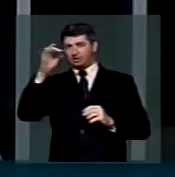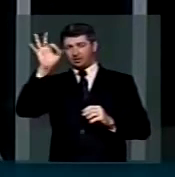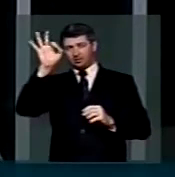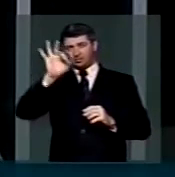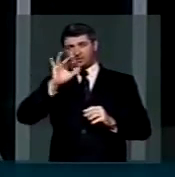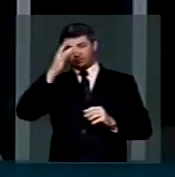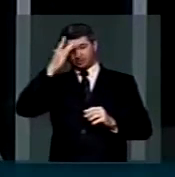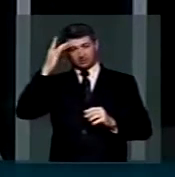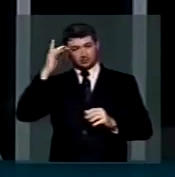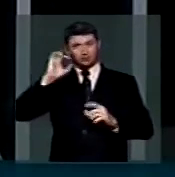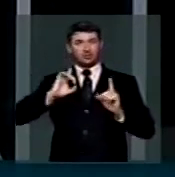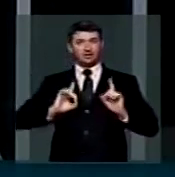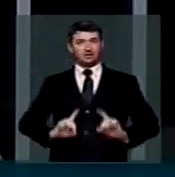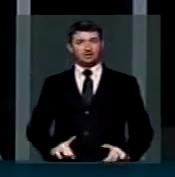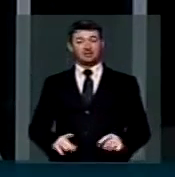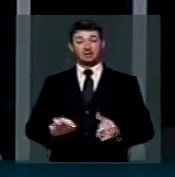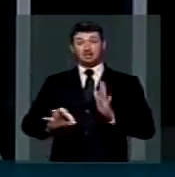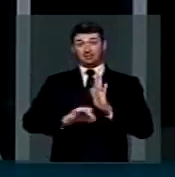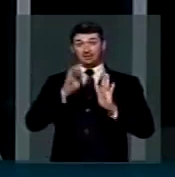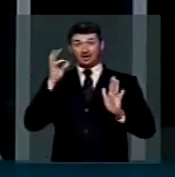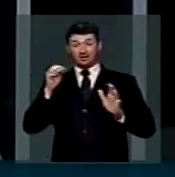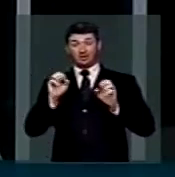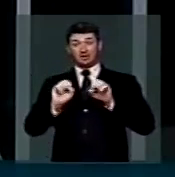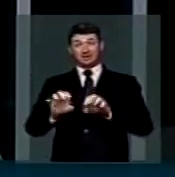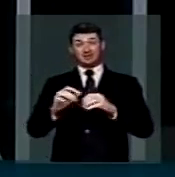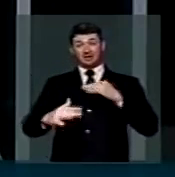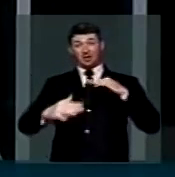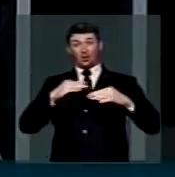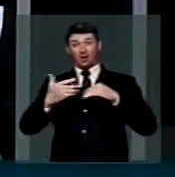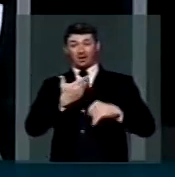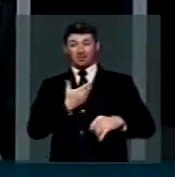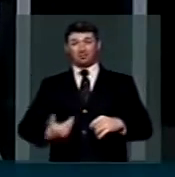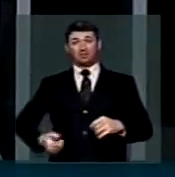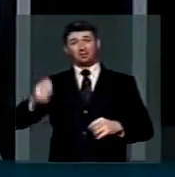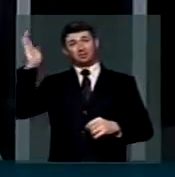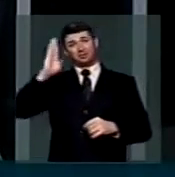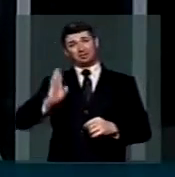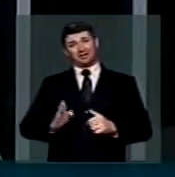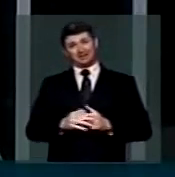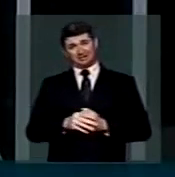das pessoas com deficiência matriculada no ensino regular público no Brasil.